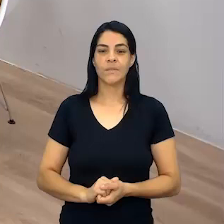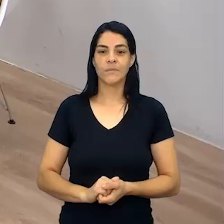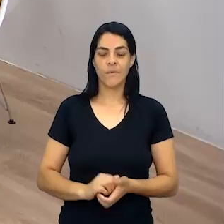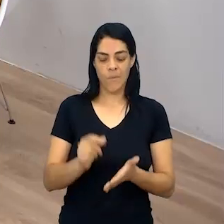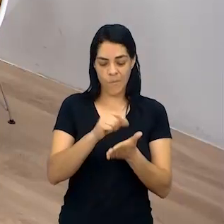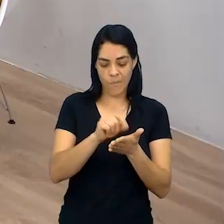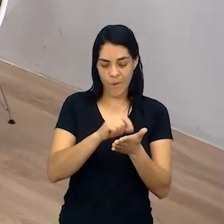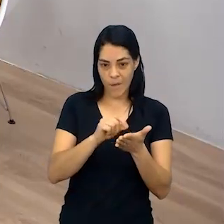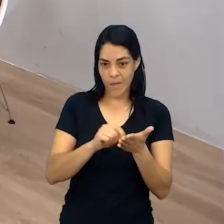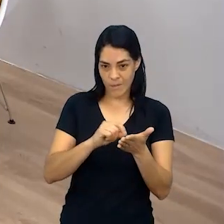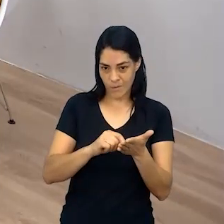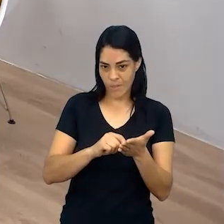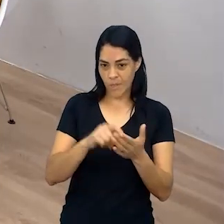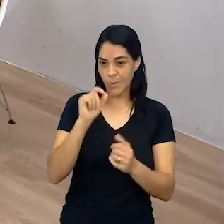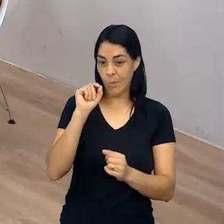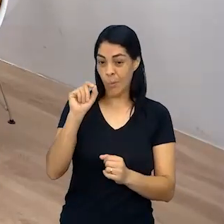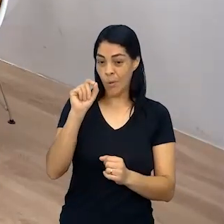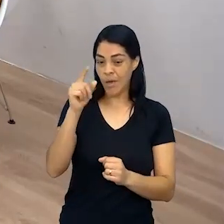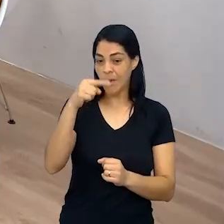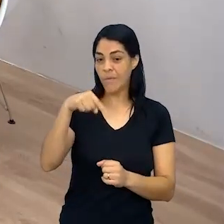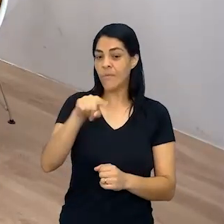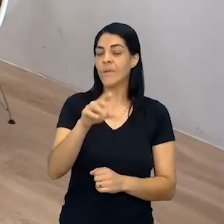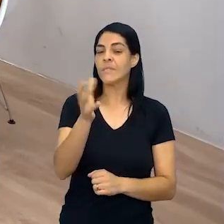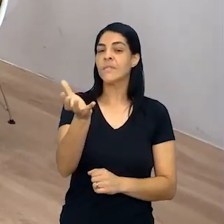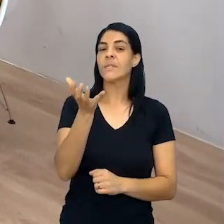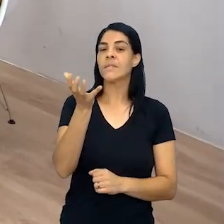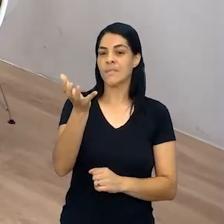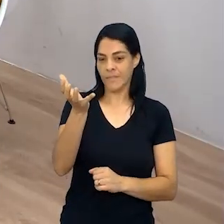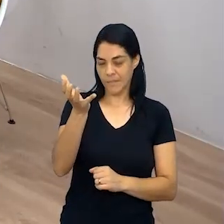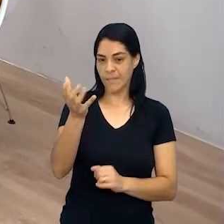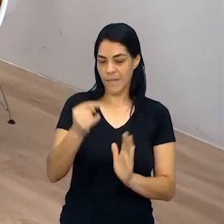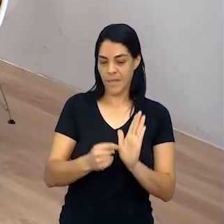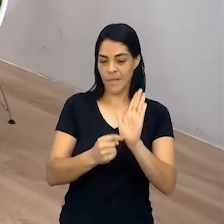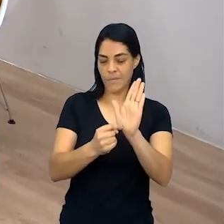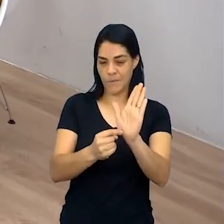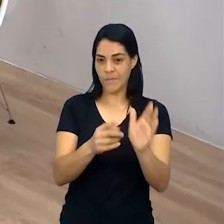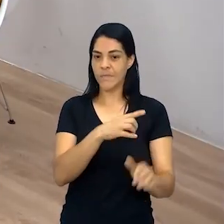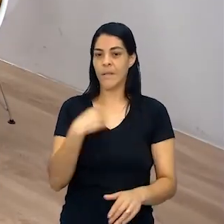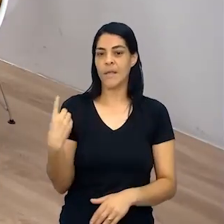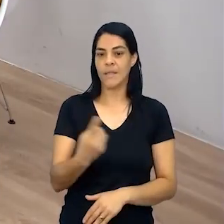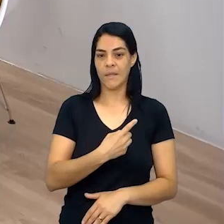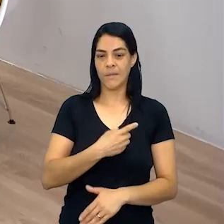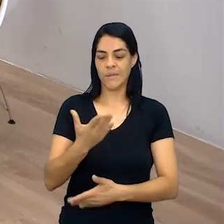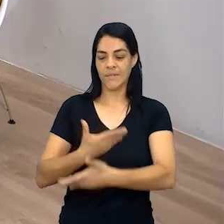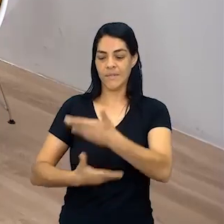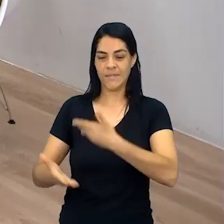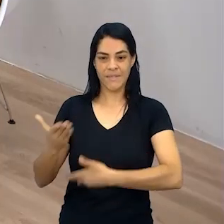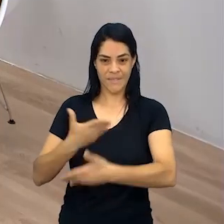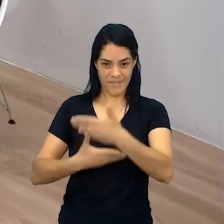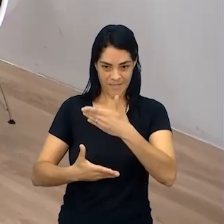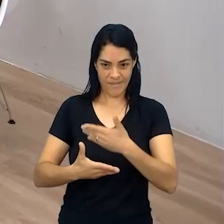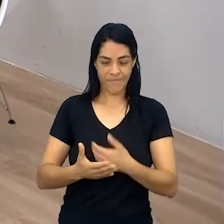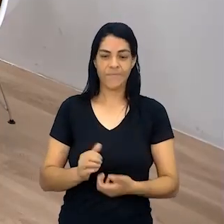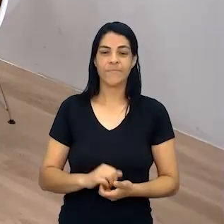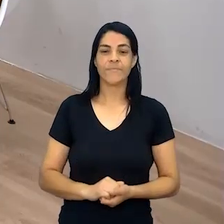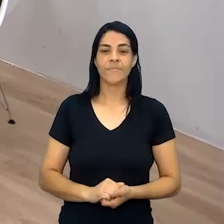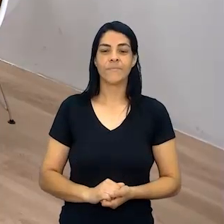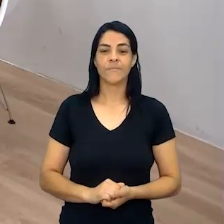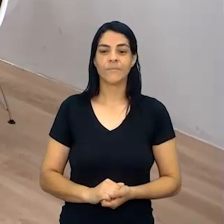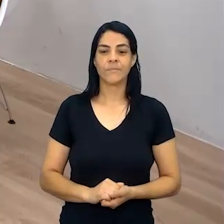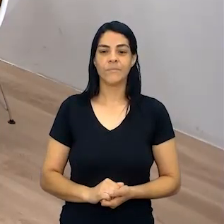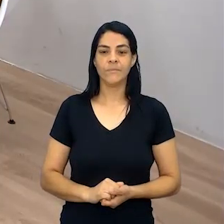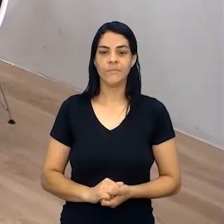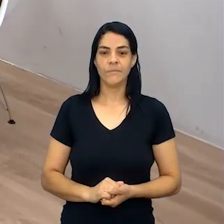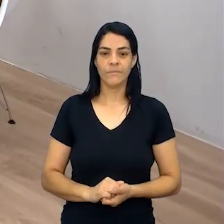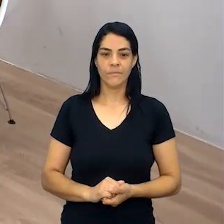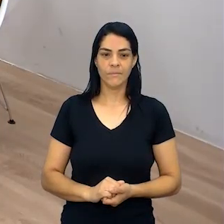anotando, viu? O que vocês querem trazer para essa nossa conversa aqui, para essa nossa interação. Bora assistir mais um trechinho?